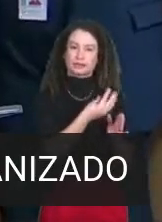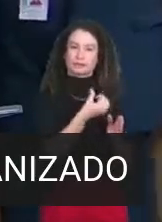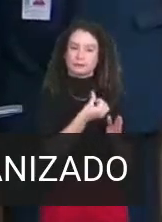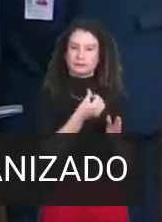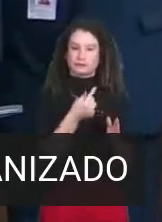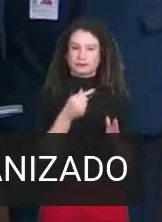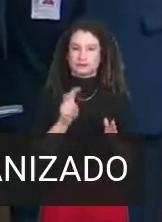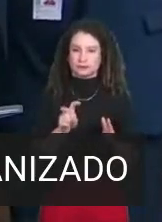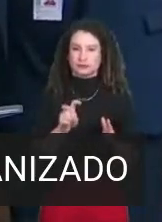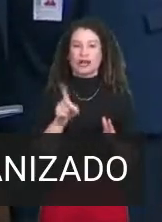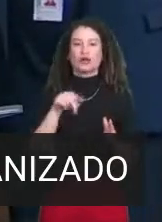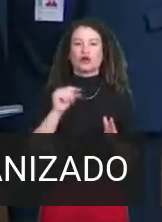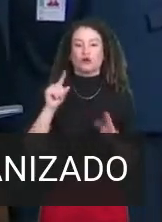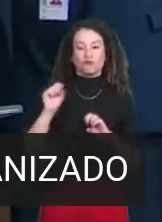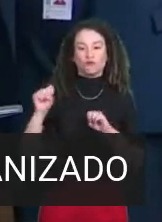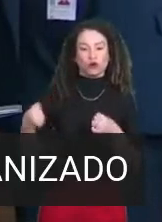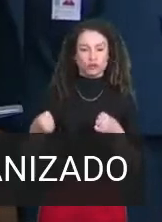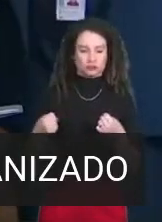vive sem o outro.